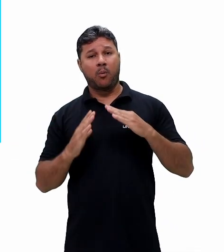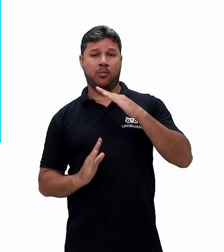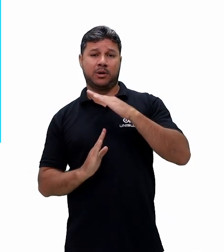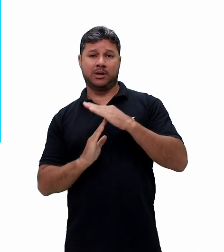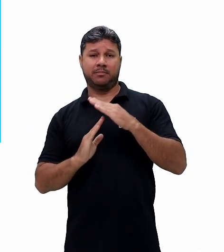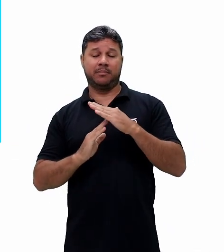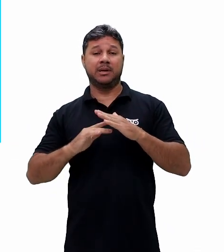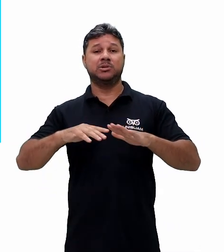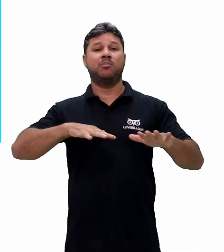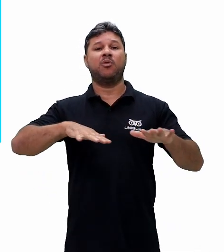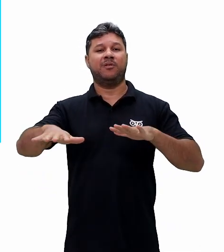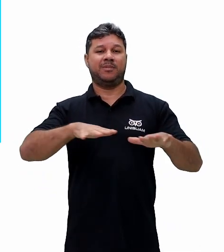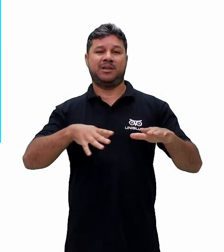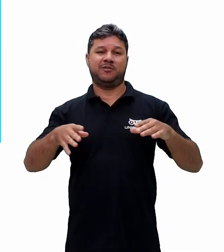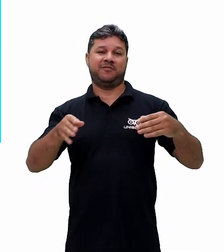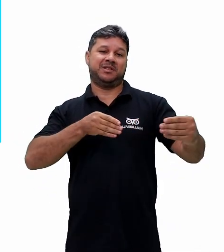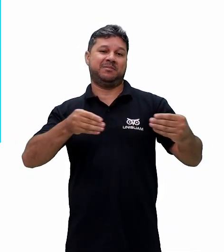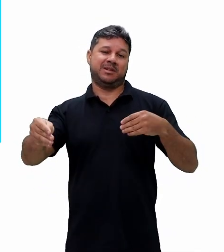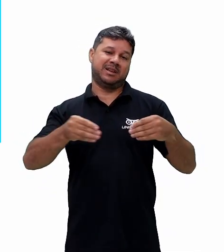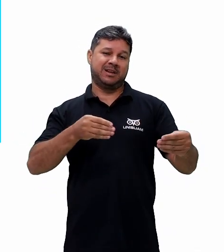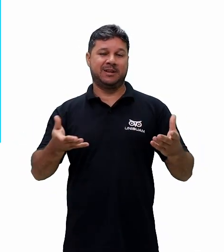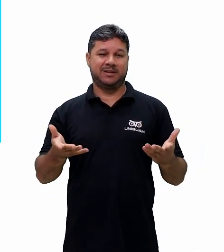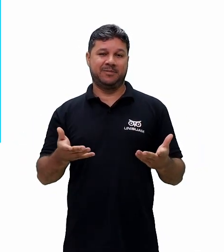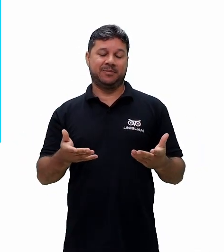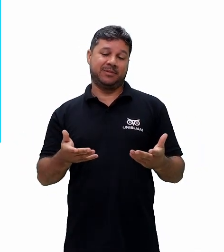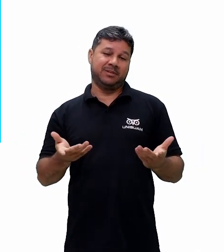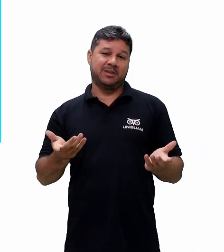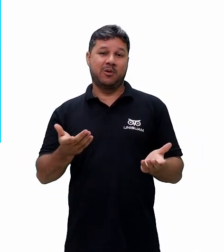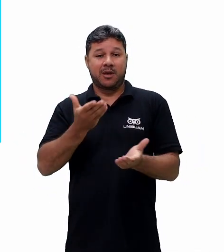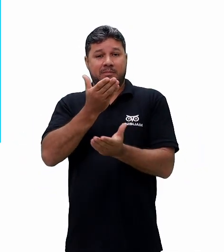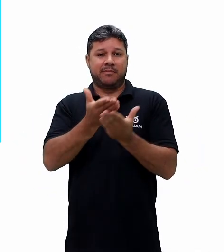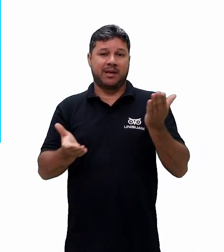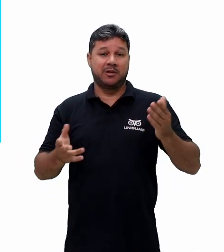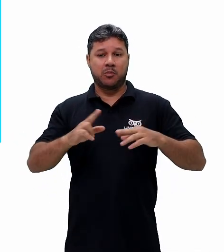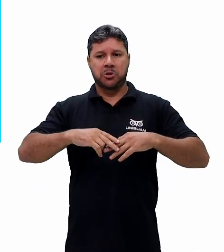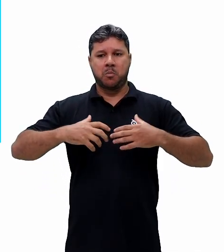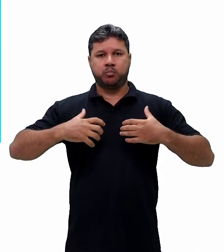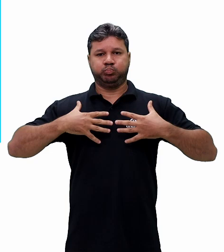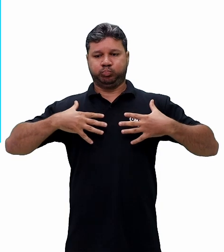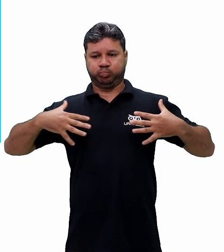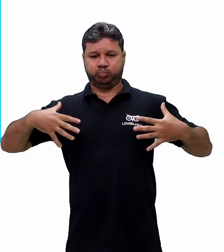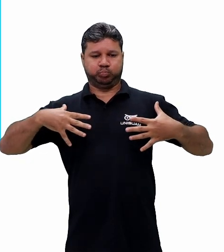limitação mecânica que pode interferir no ganho de flexibilidade.